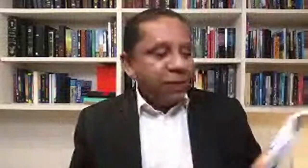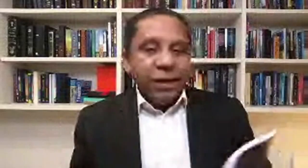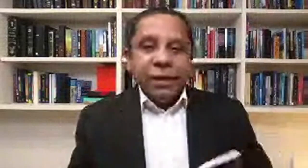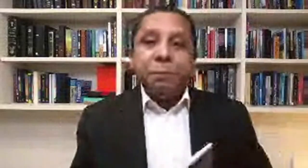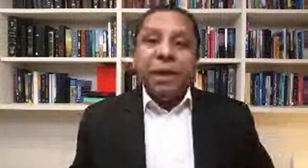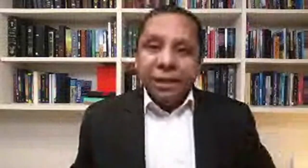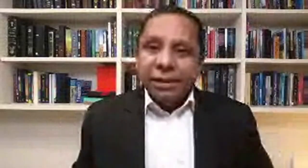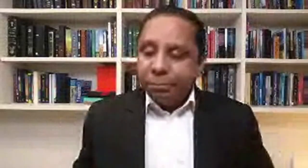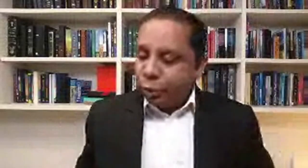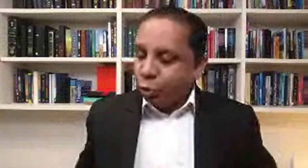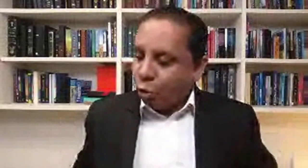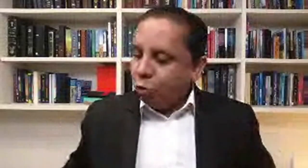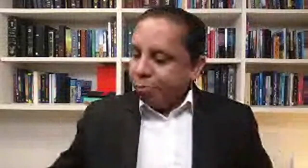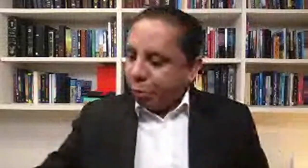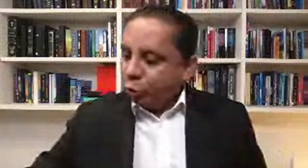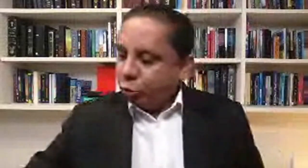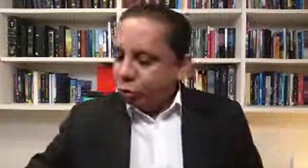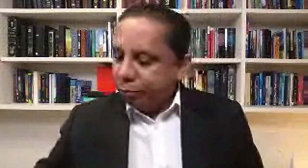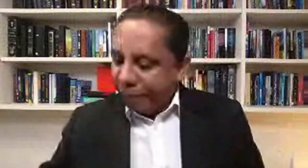site